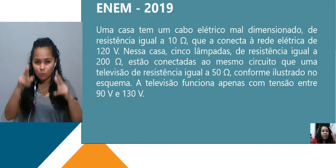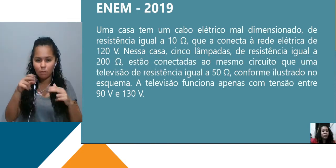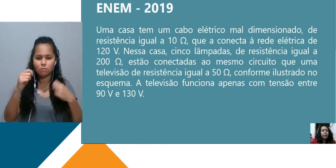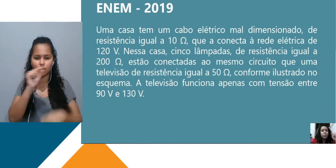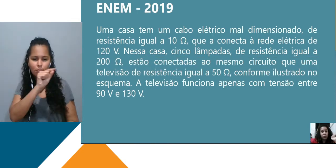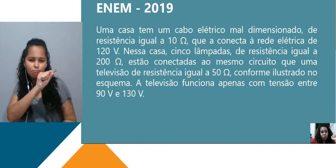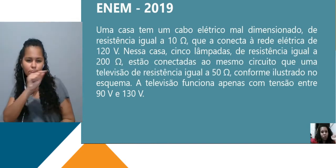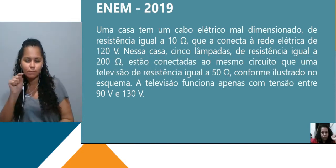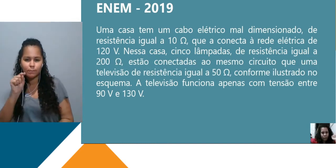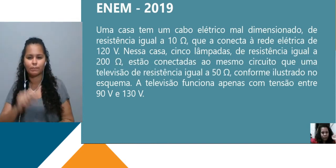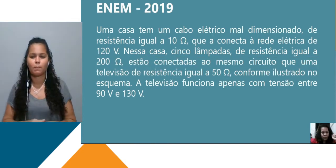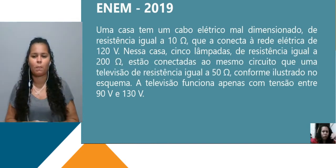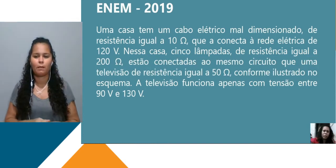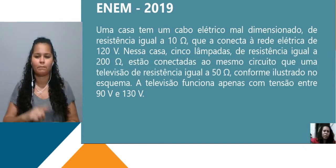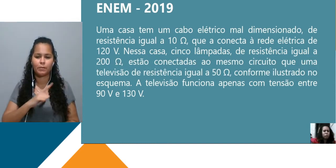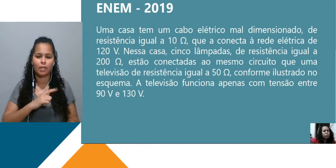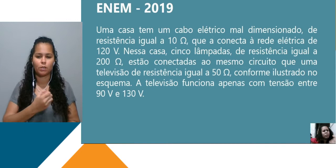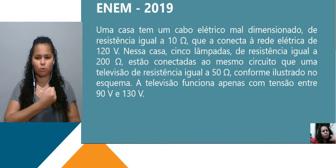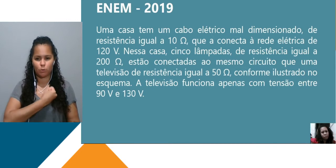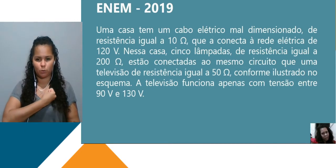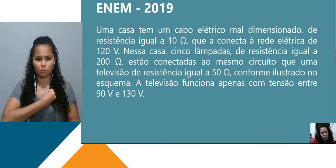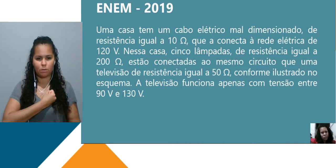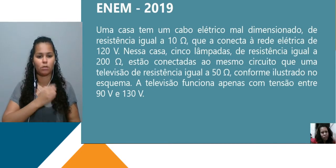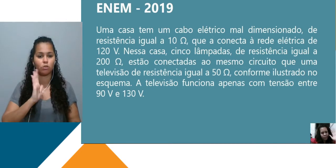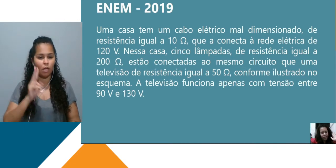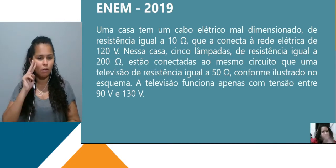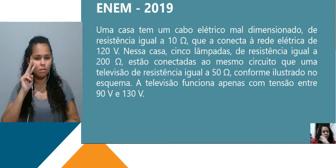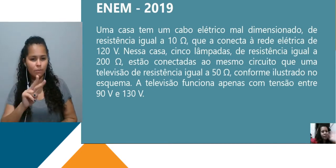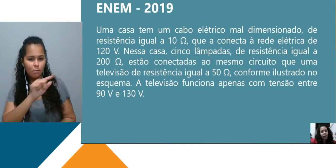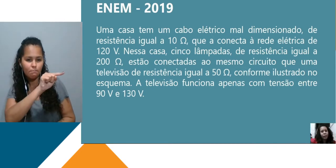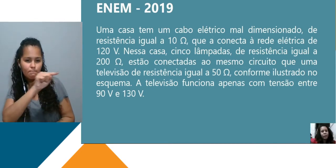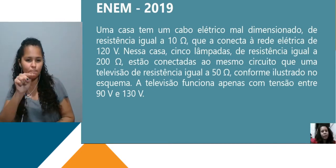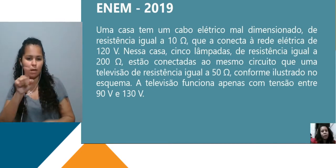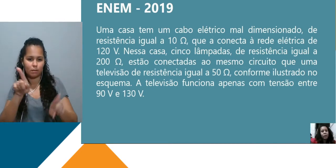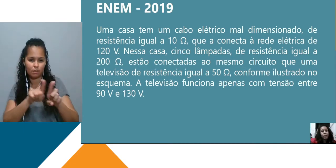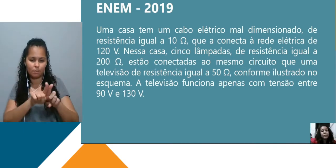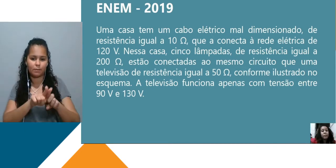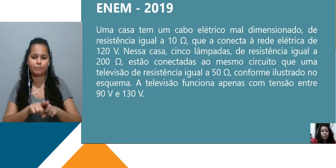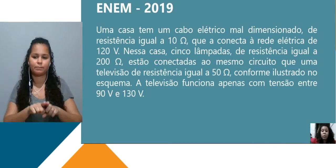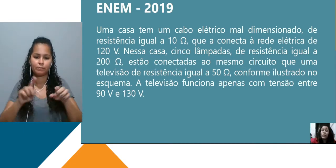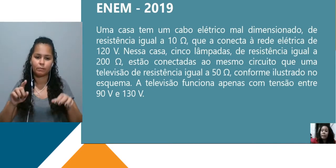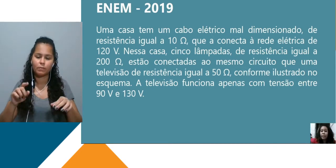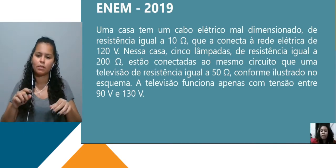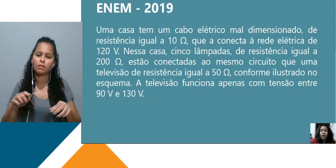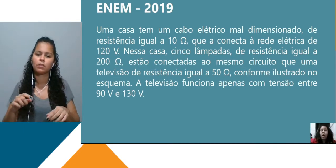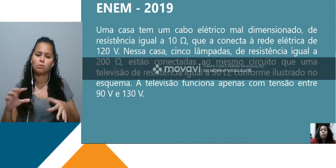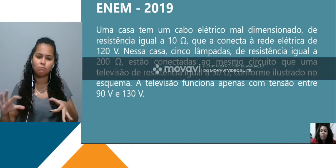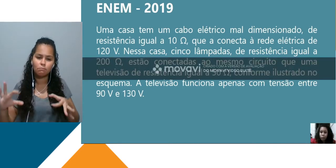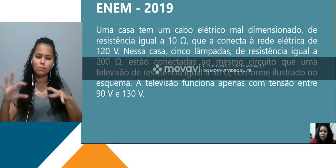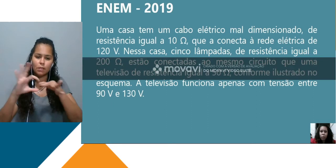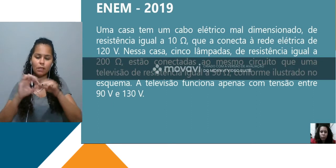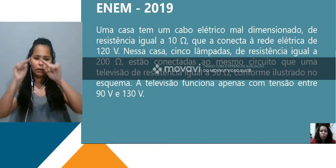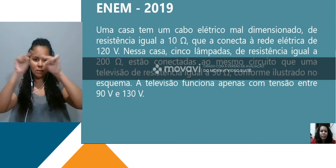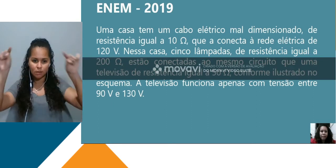em mente, a 200 ohms. Como tem um número, a gente já vai visualizar lá. Estão conectadas ao